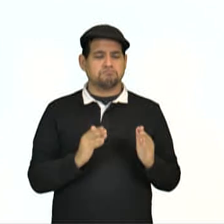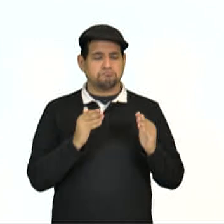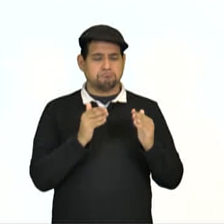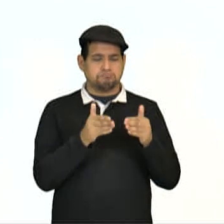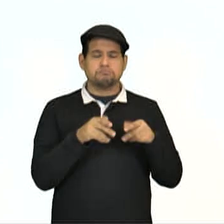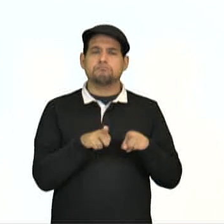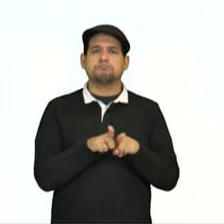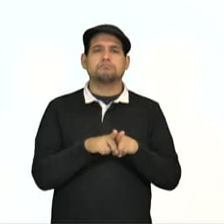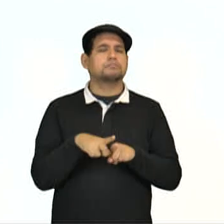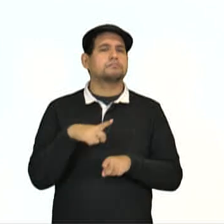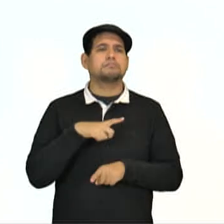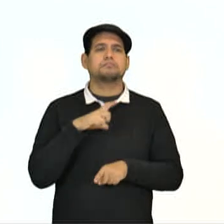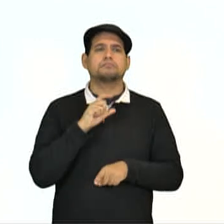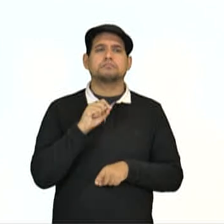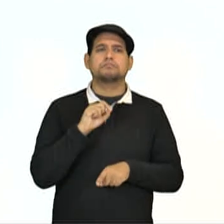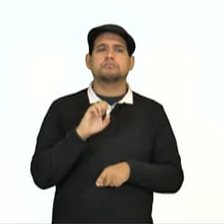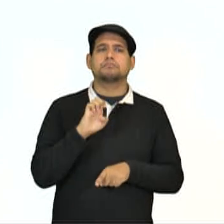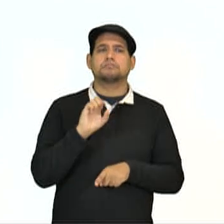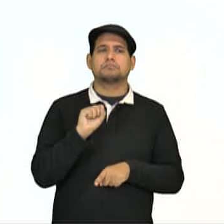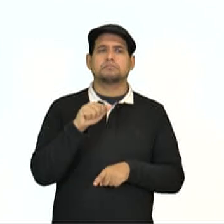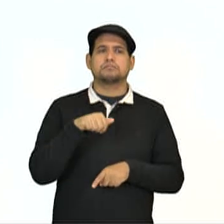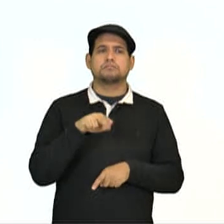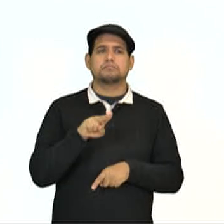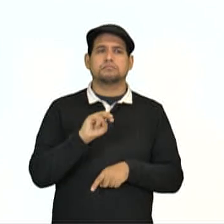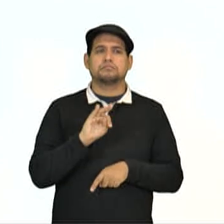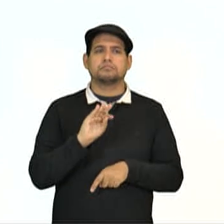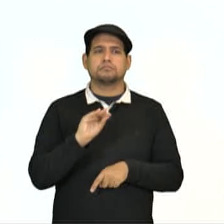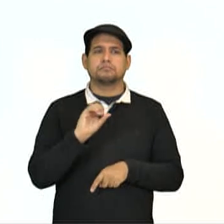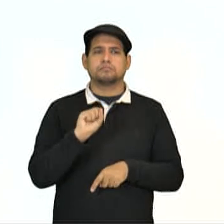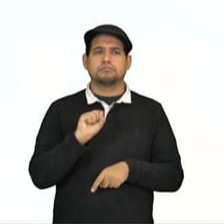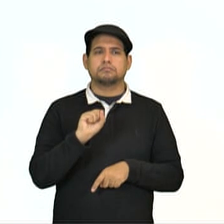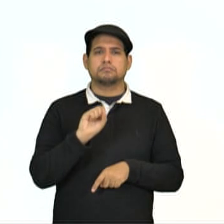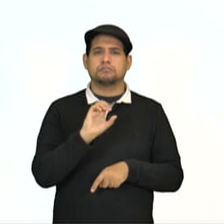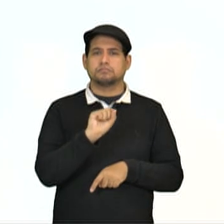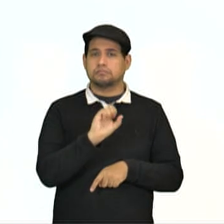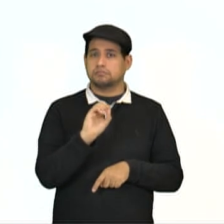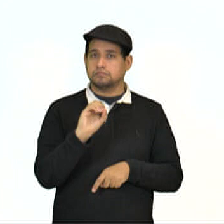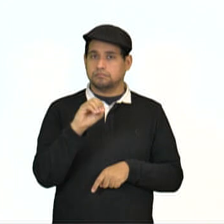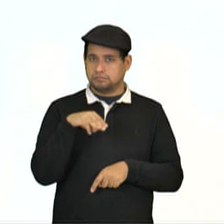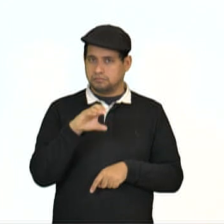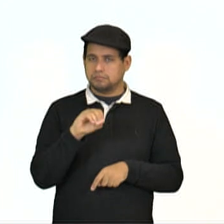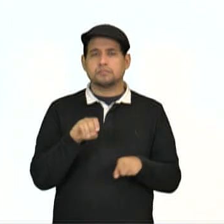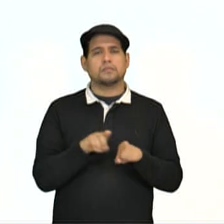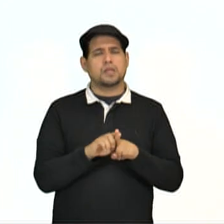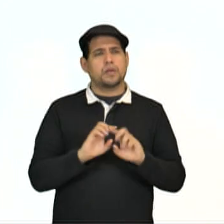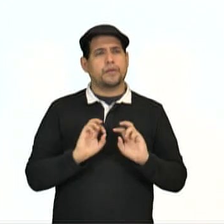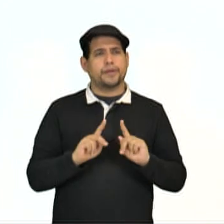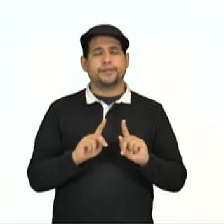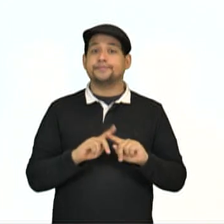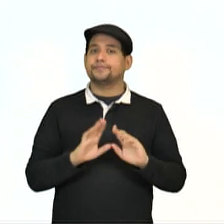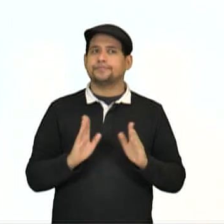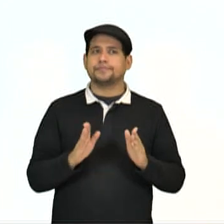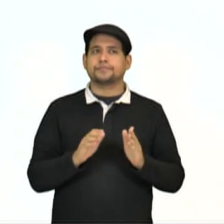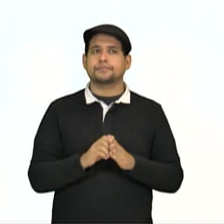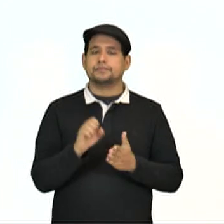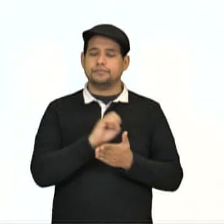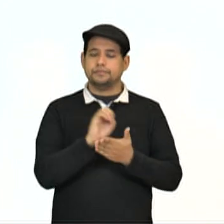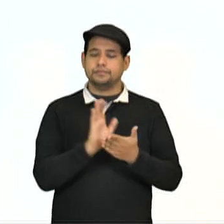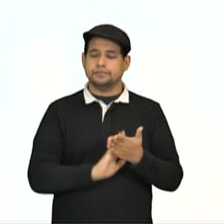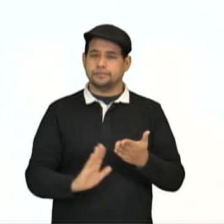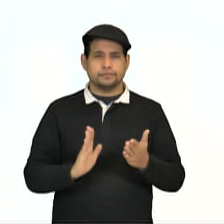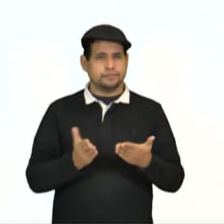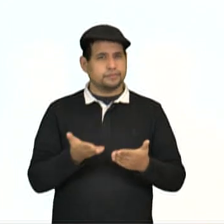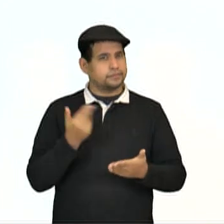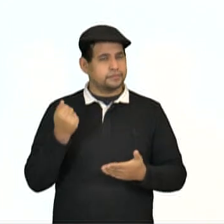considerável, e nós temos aqui o esquistossomo, que provoca a esquistossomose. Muito bem. Vamos fazer uma atividade